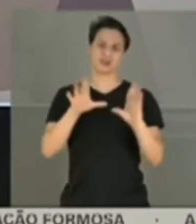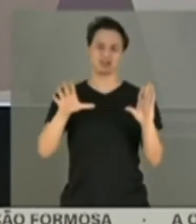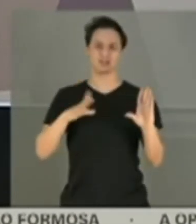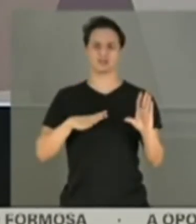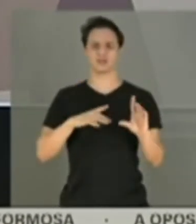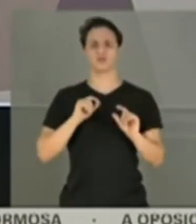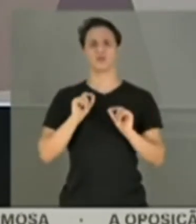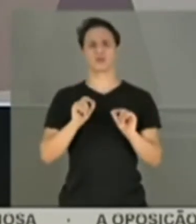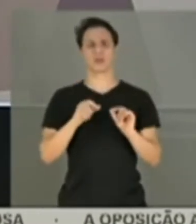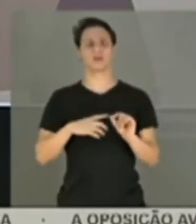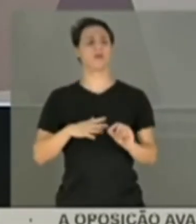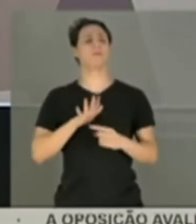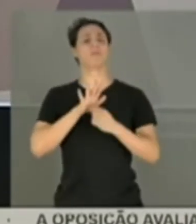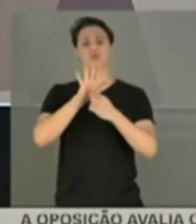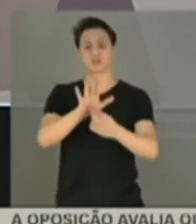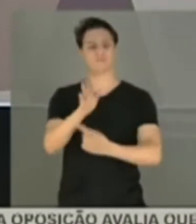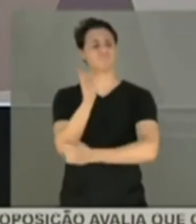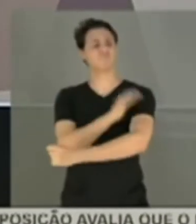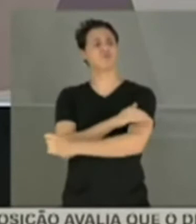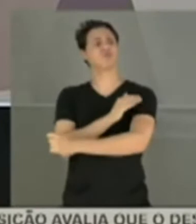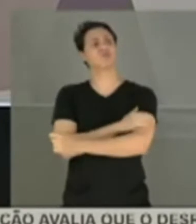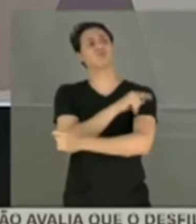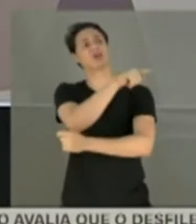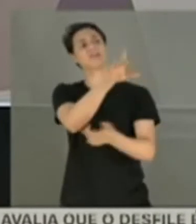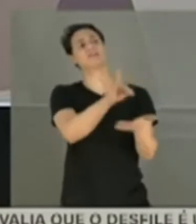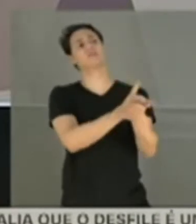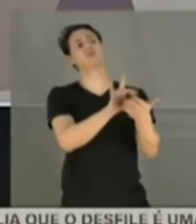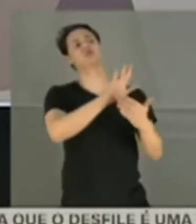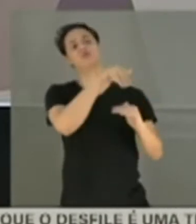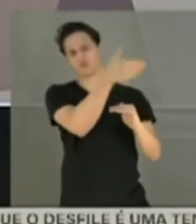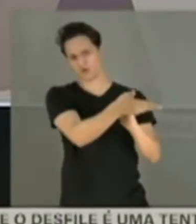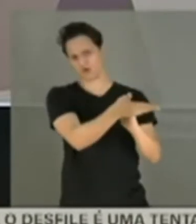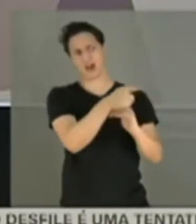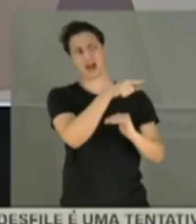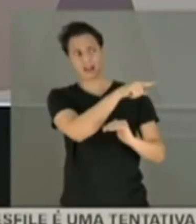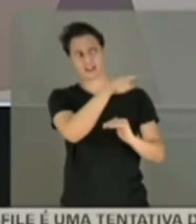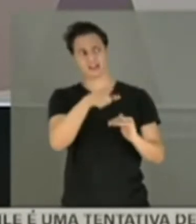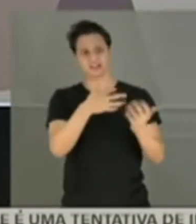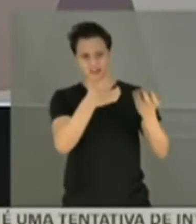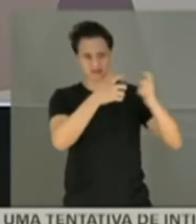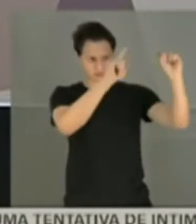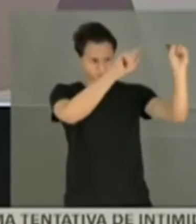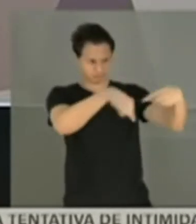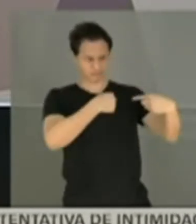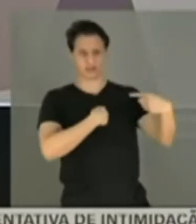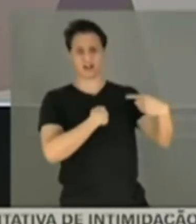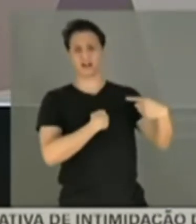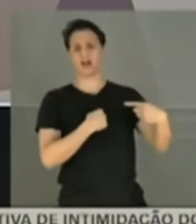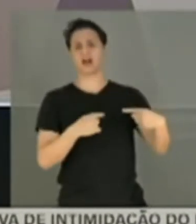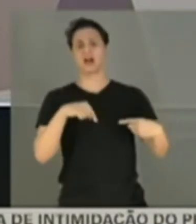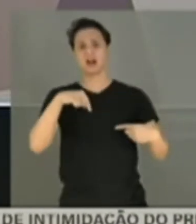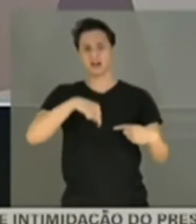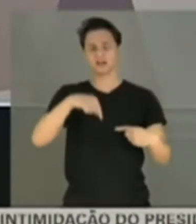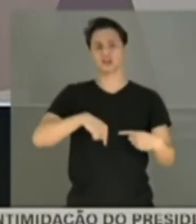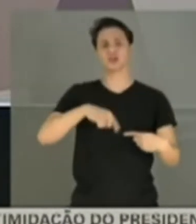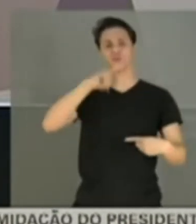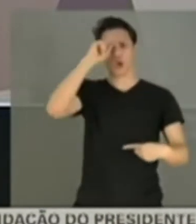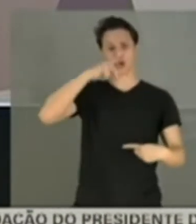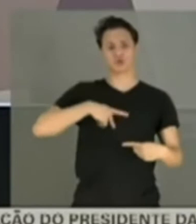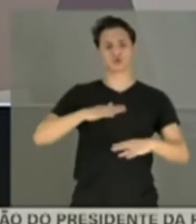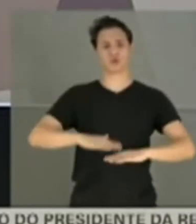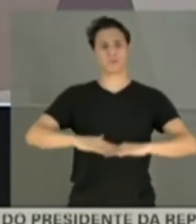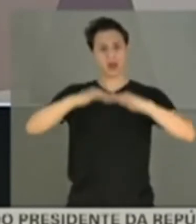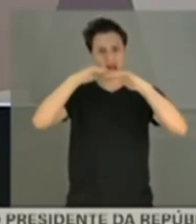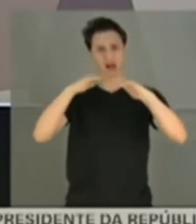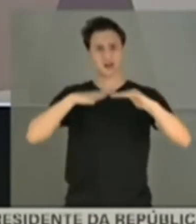força para aqueles que possíveis inimigos de fora do país. Aqueles que queiram atacar a soberania brasileira. Não